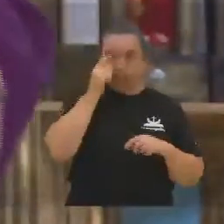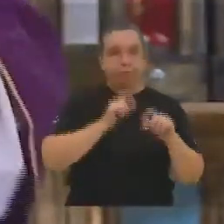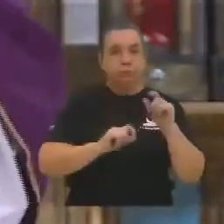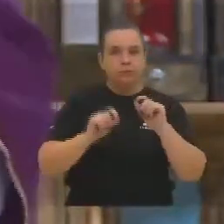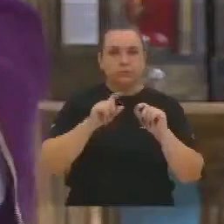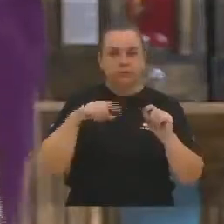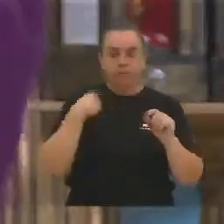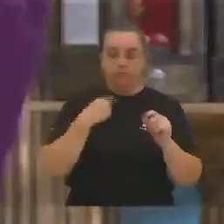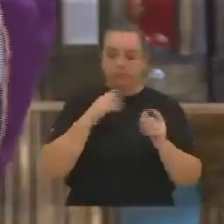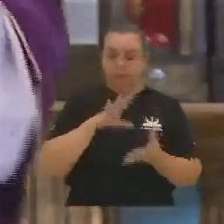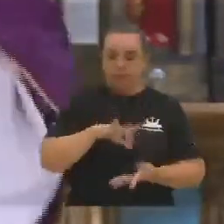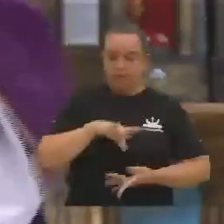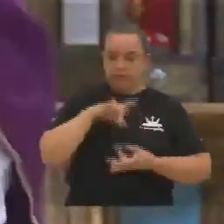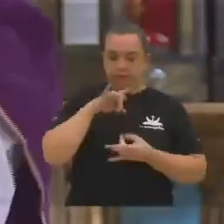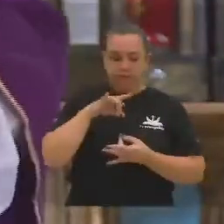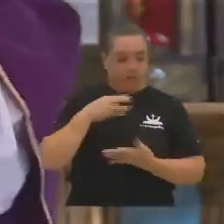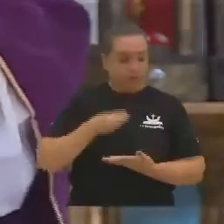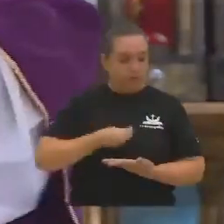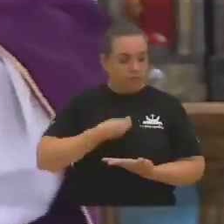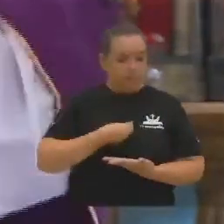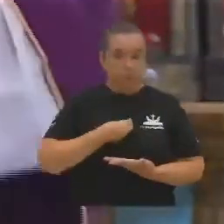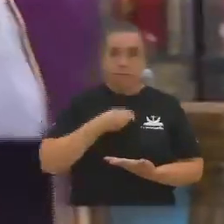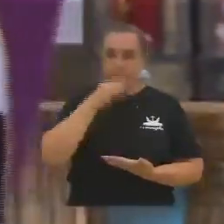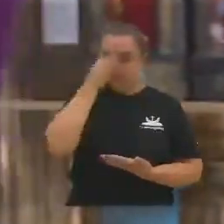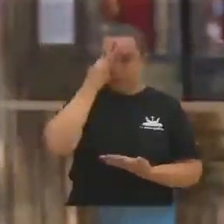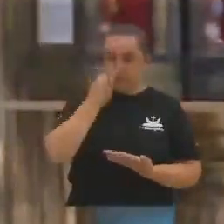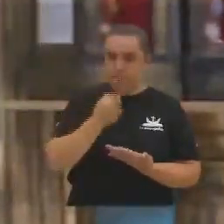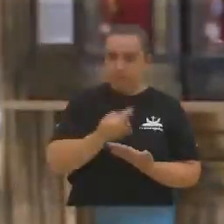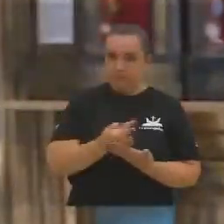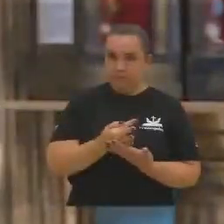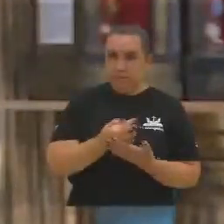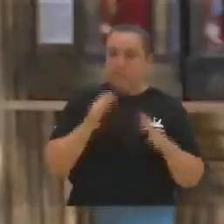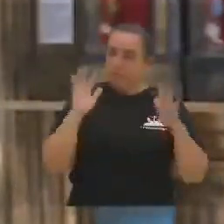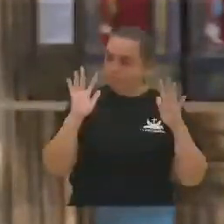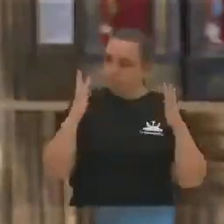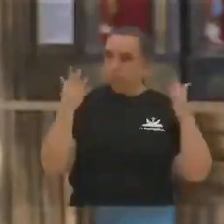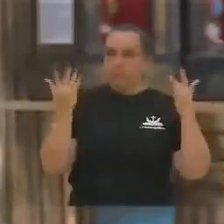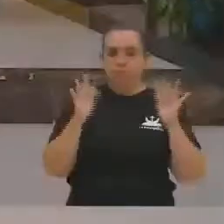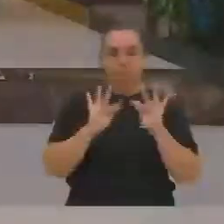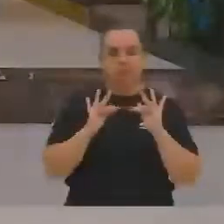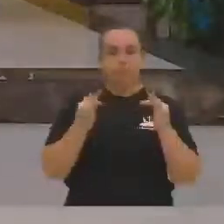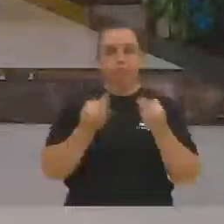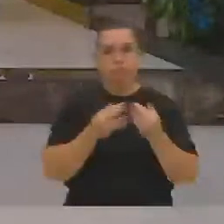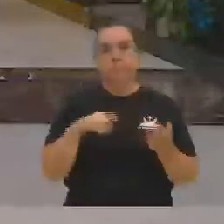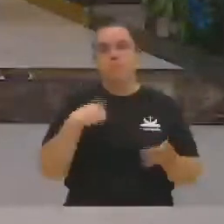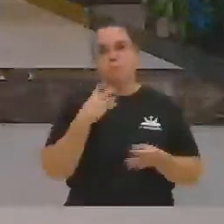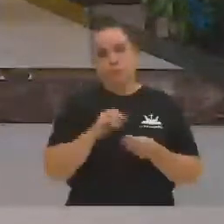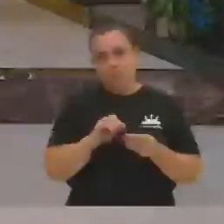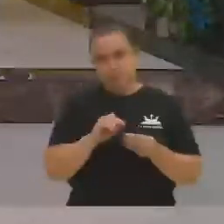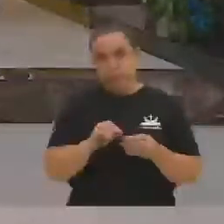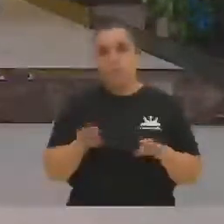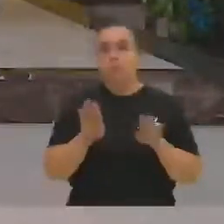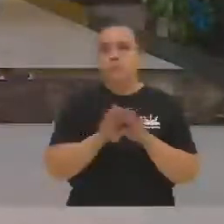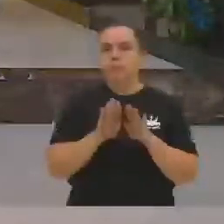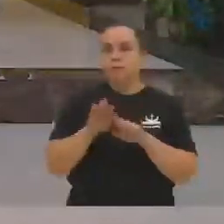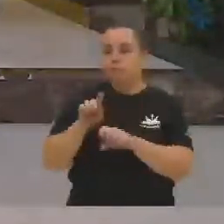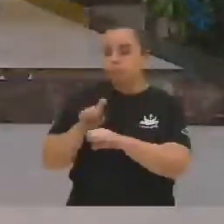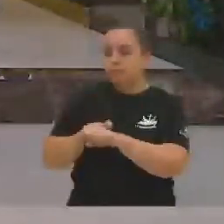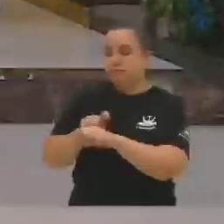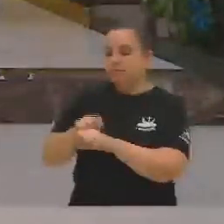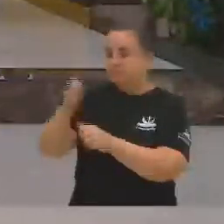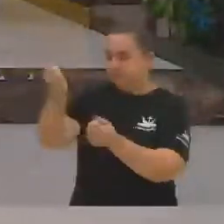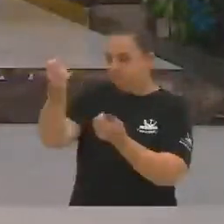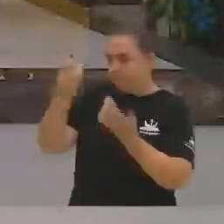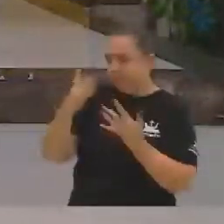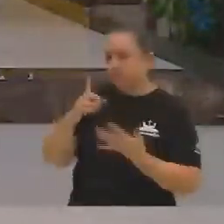nossa espiritualidade, na nossa vida de fé, pensamos na festa em família que vamos fazer e no momento cheio de graça que